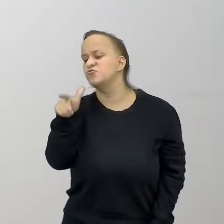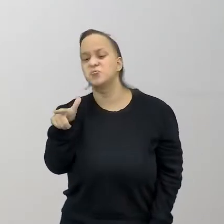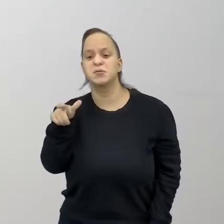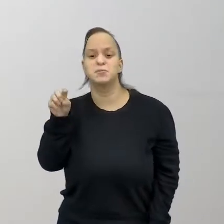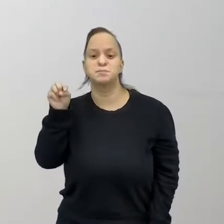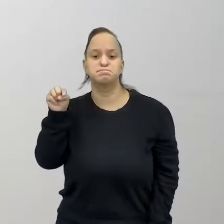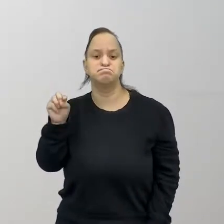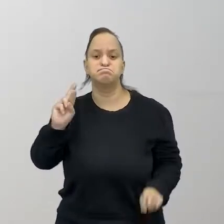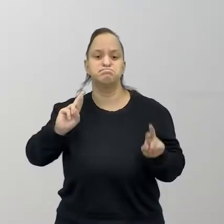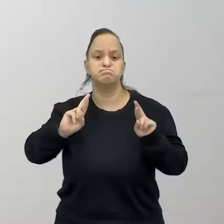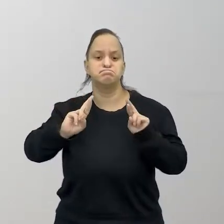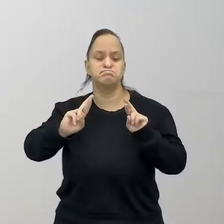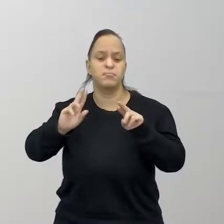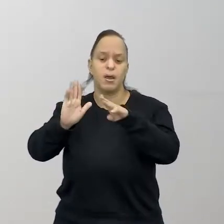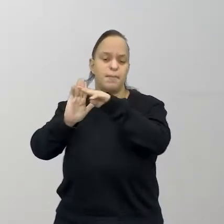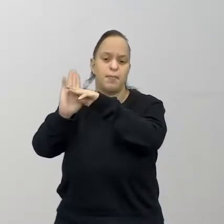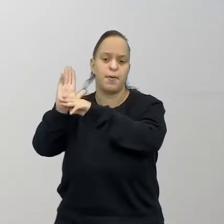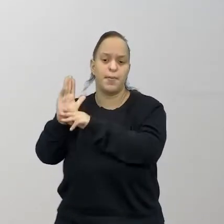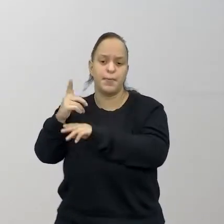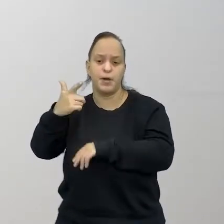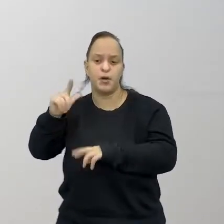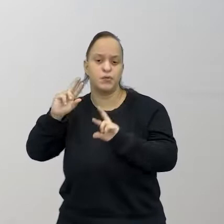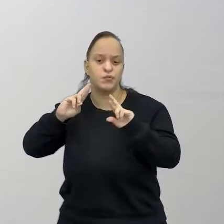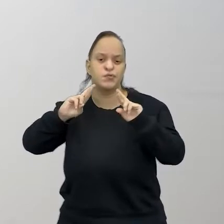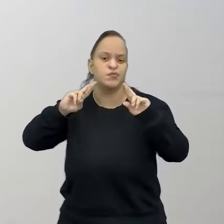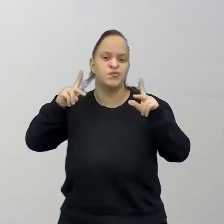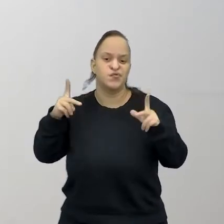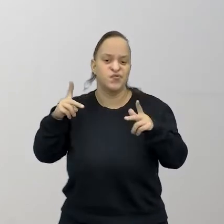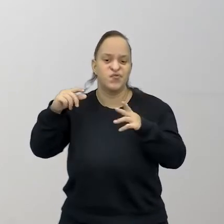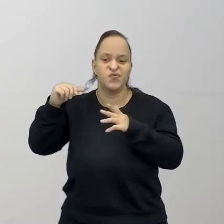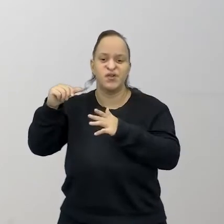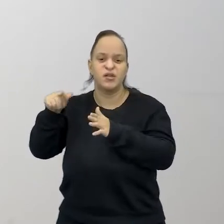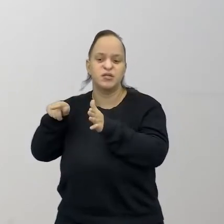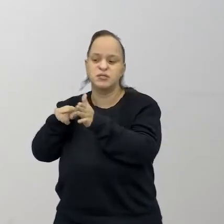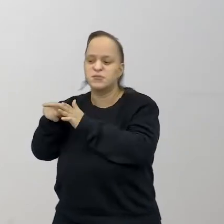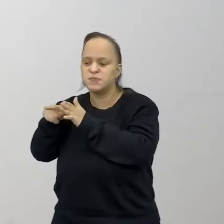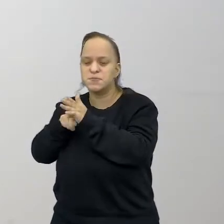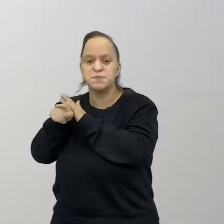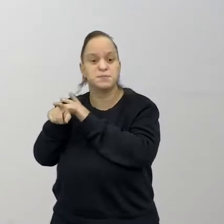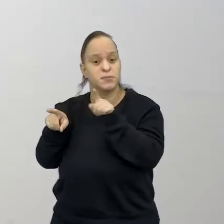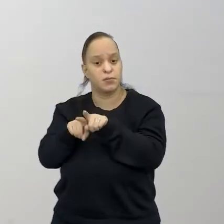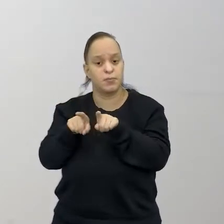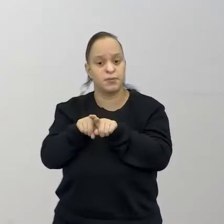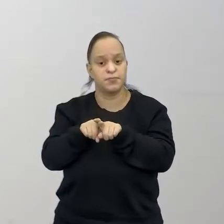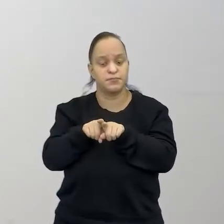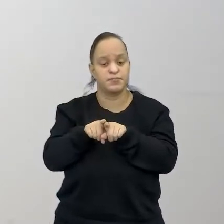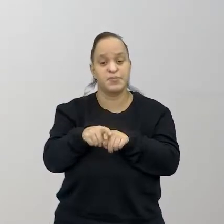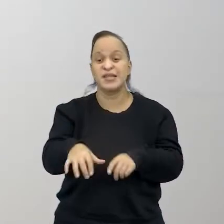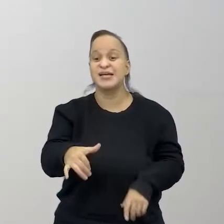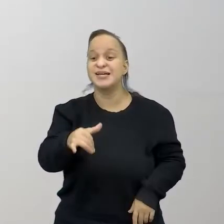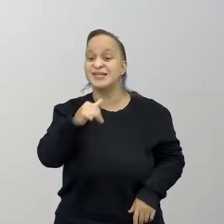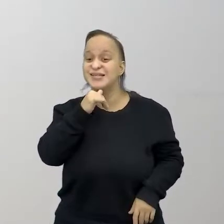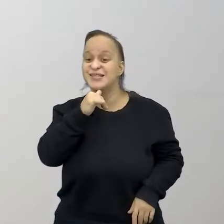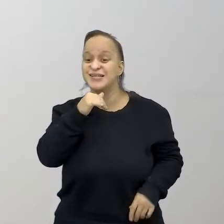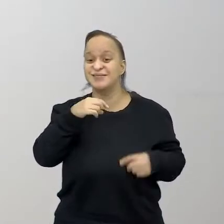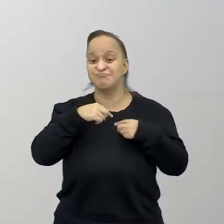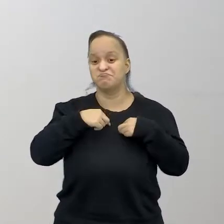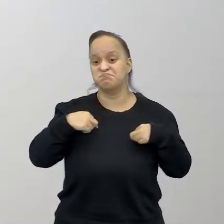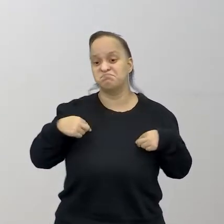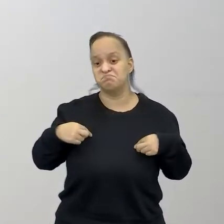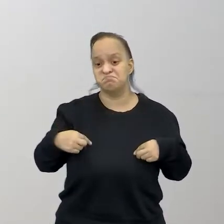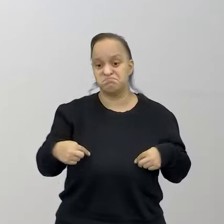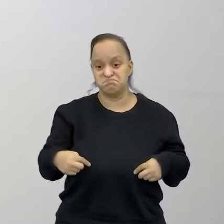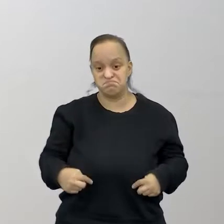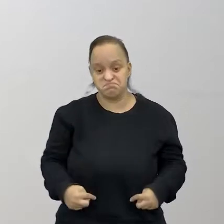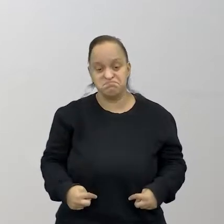que estão diferentes nesses países que a gente pode analisar? Ele dá até o exemplo do Japão, né? Que ele fala que a pressão social